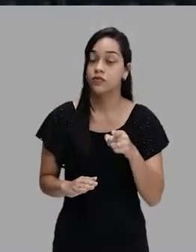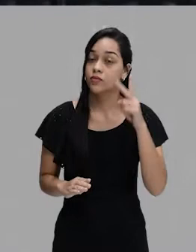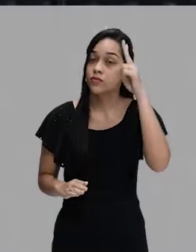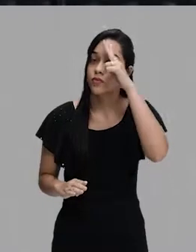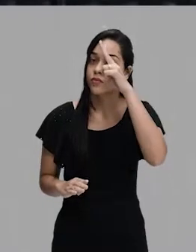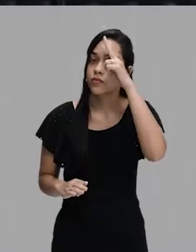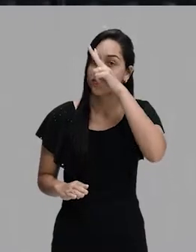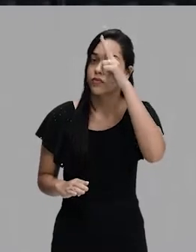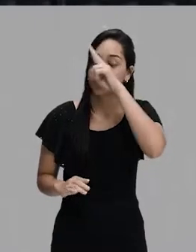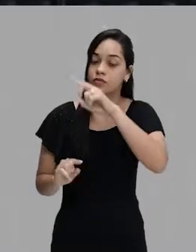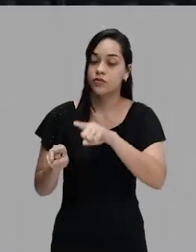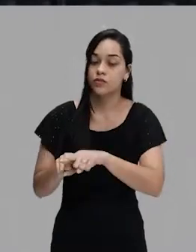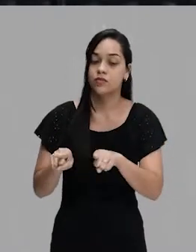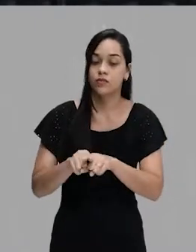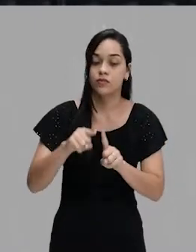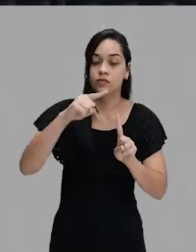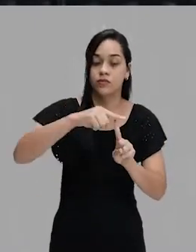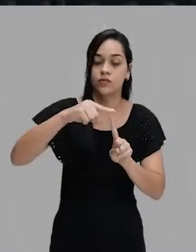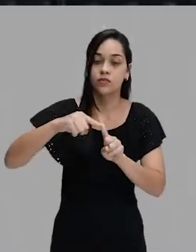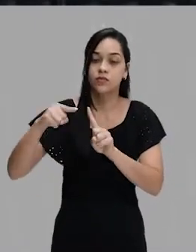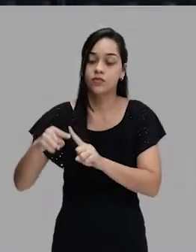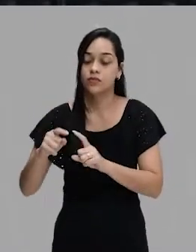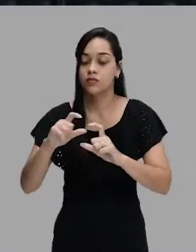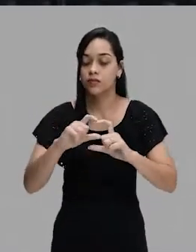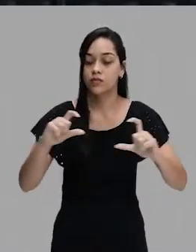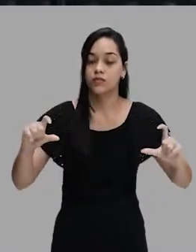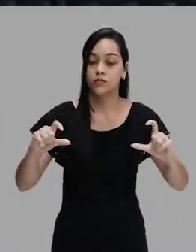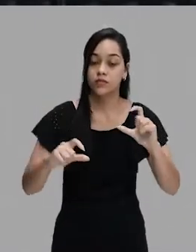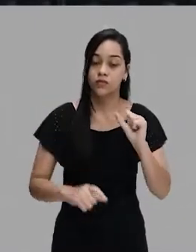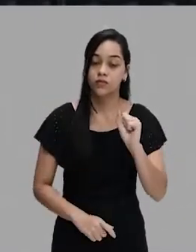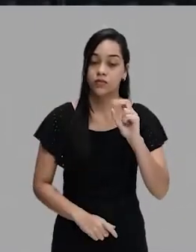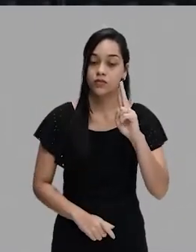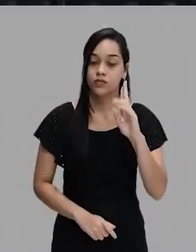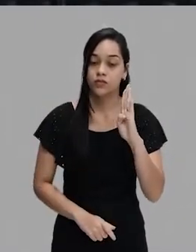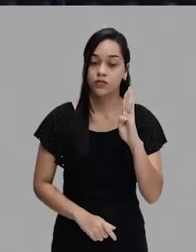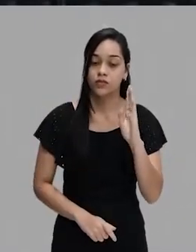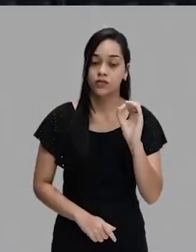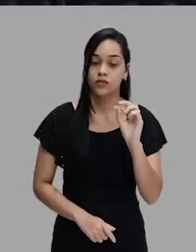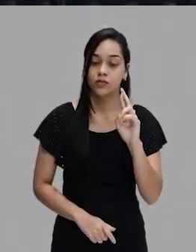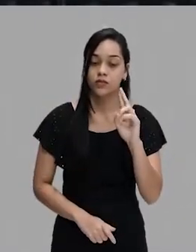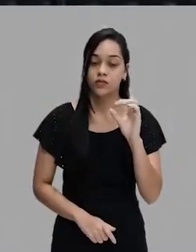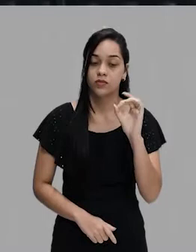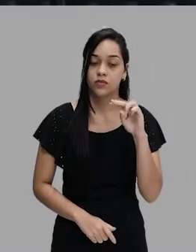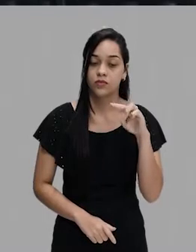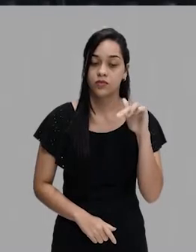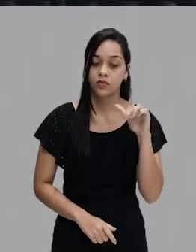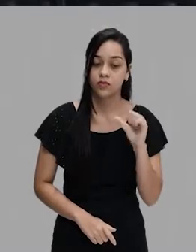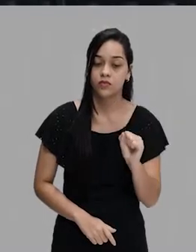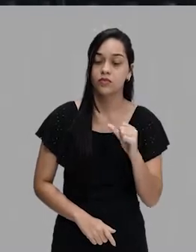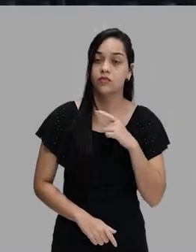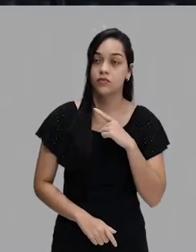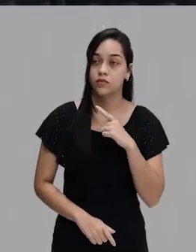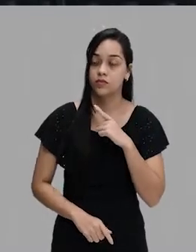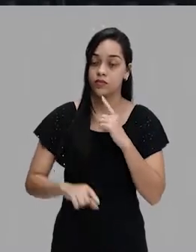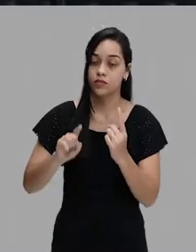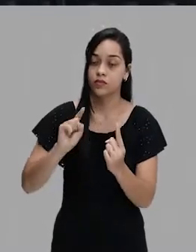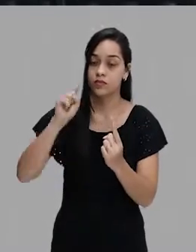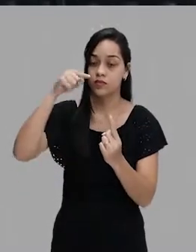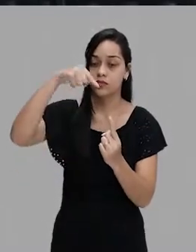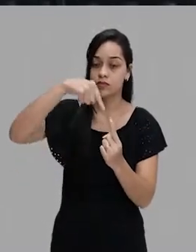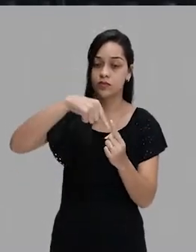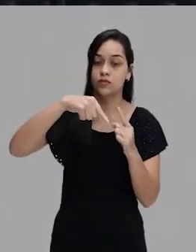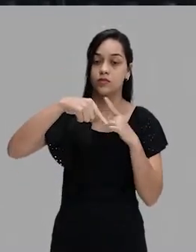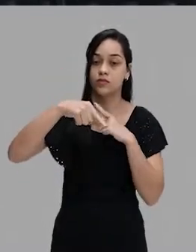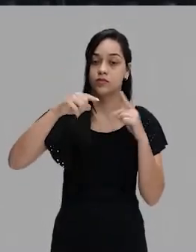lembre e classifique as orações subordinadas, porque, na verdade, elas vão ter função do elemento, né,